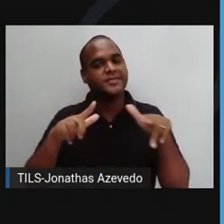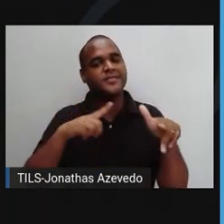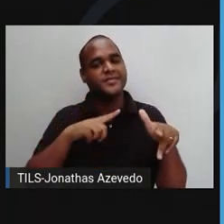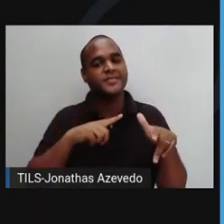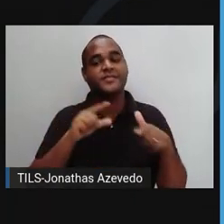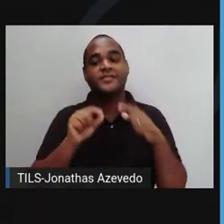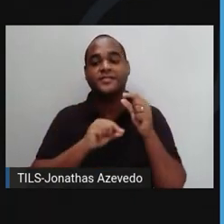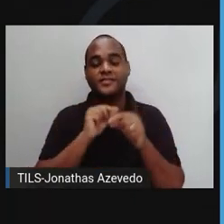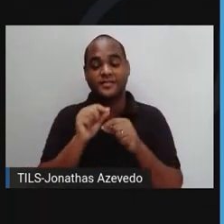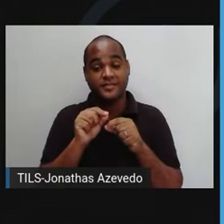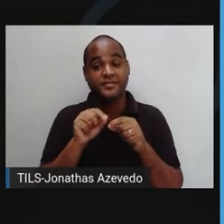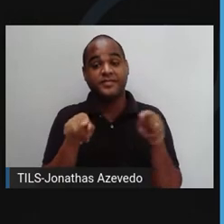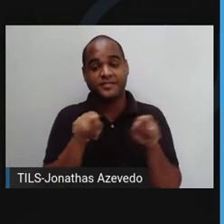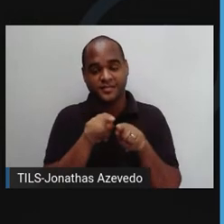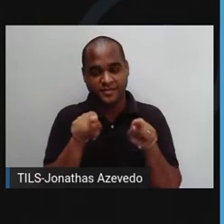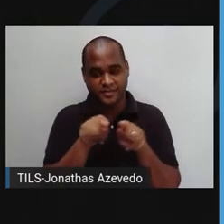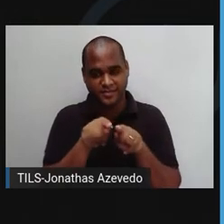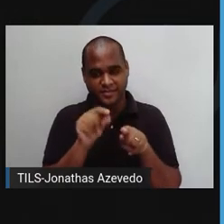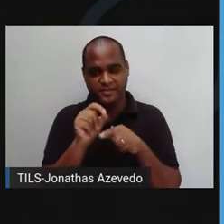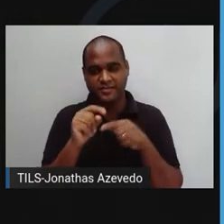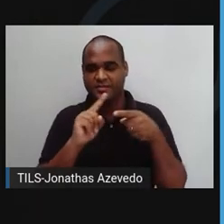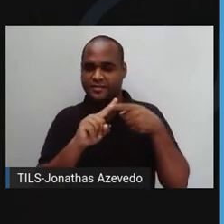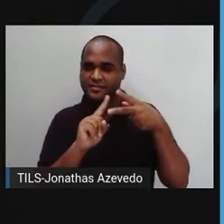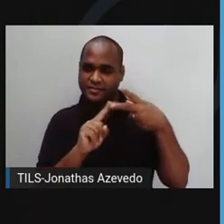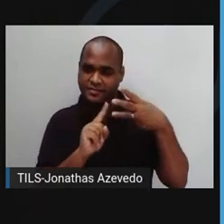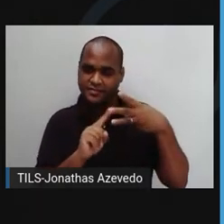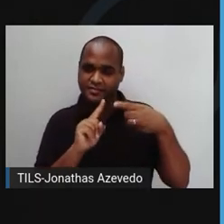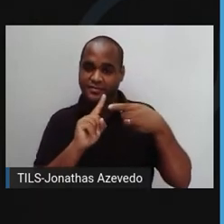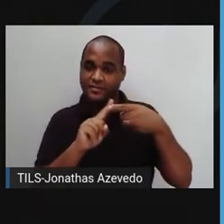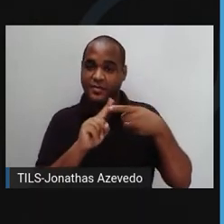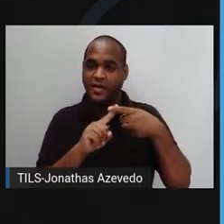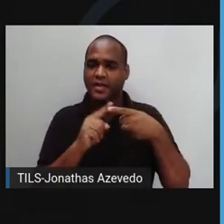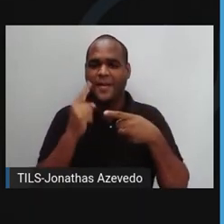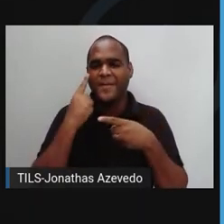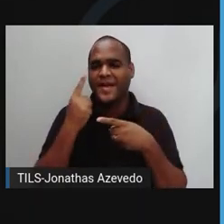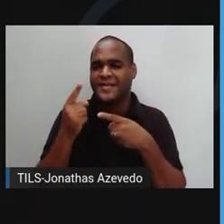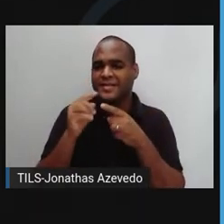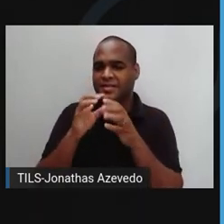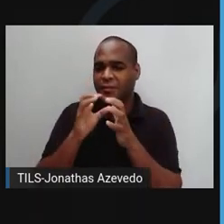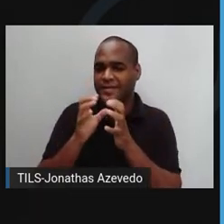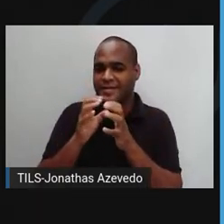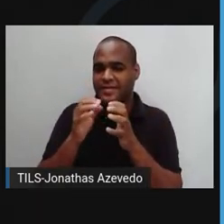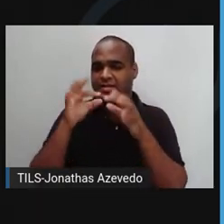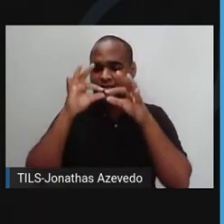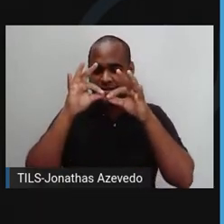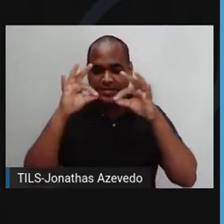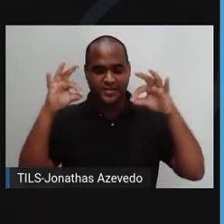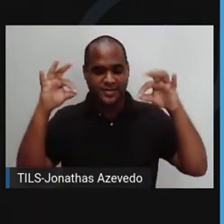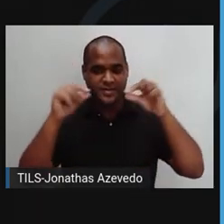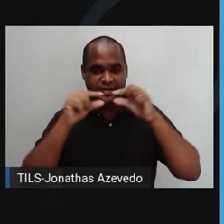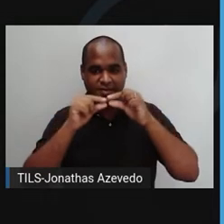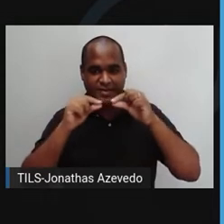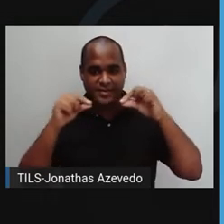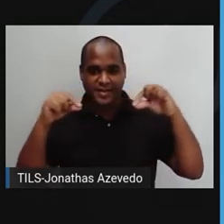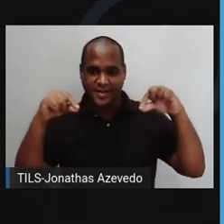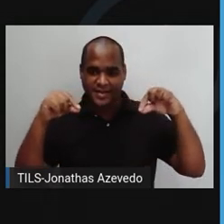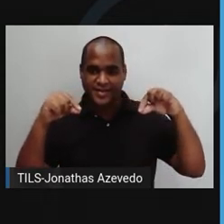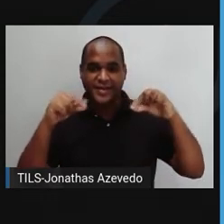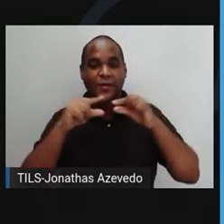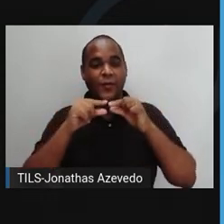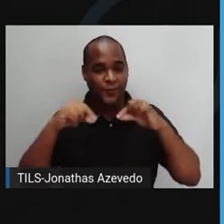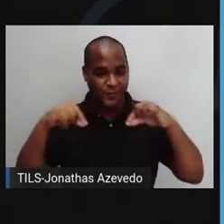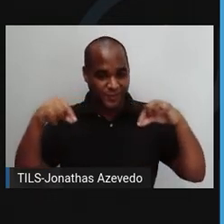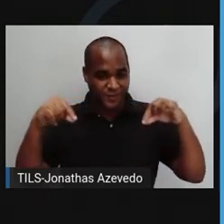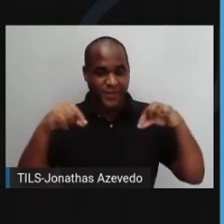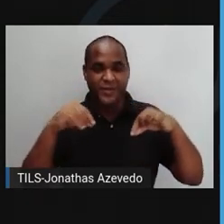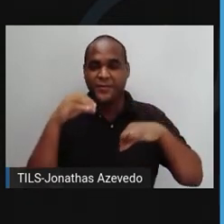Aqui há também três coisas chamadas conchas nasais em cada lado. Elas parecem com cachorros quentes e também